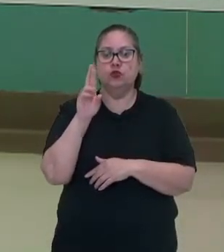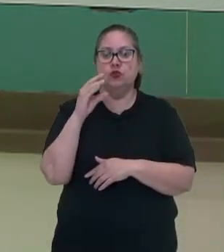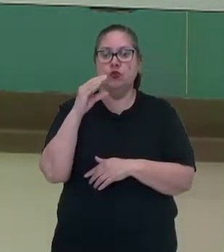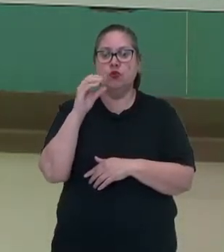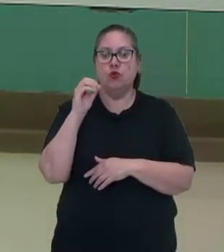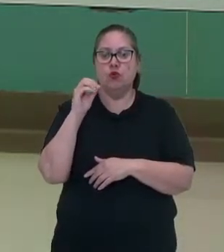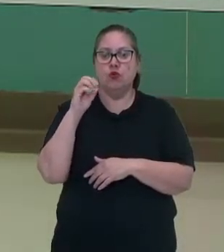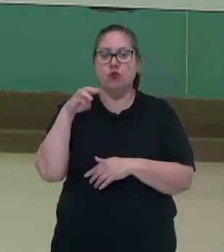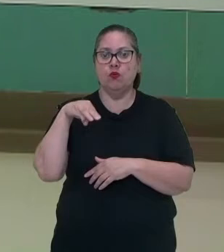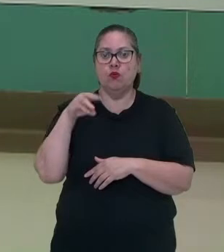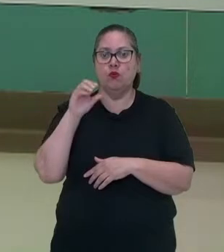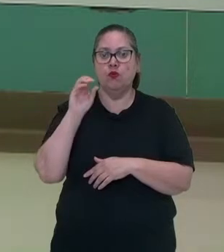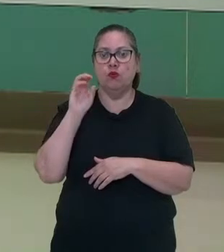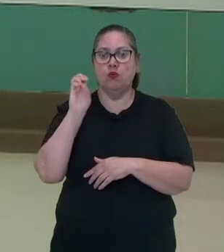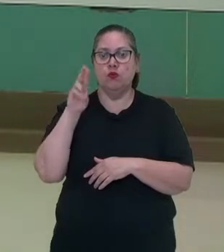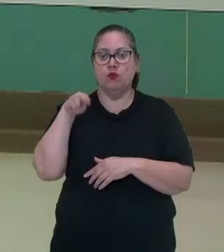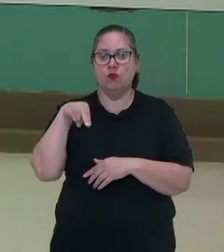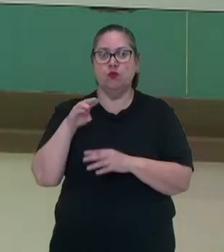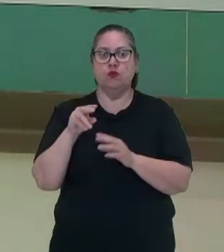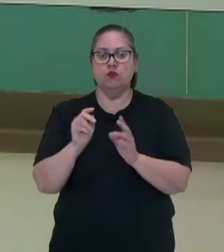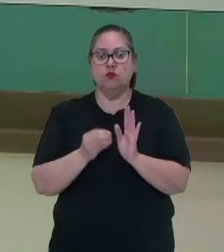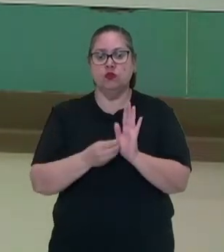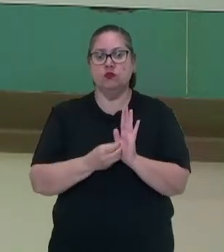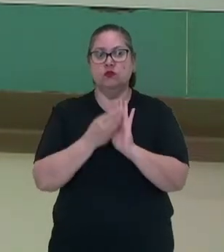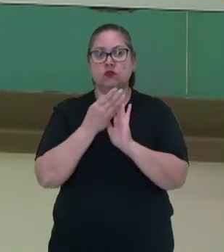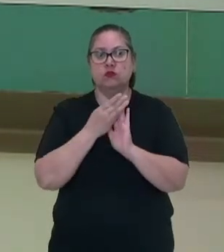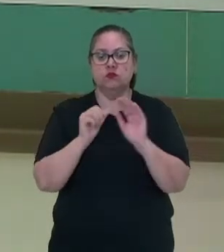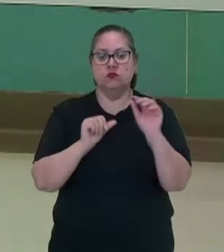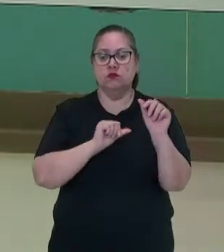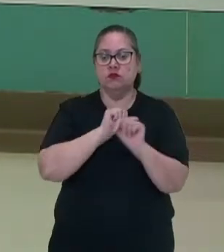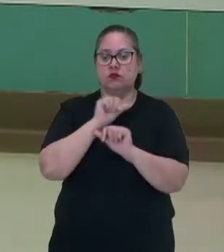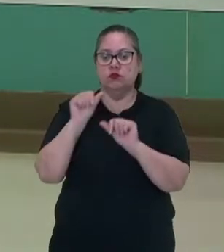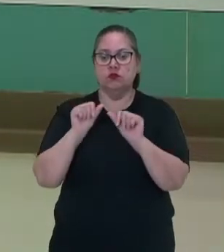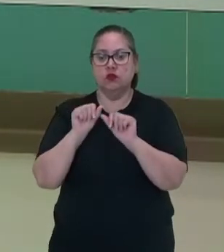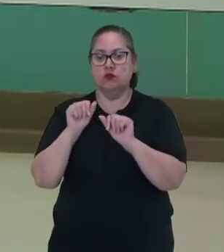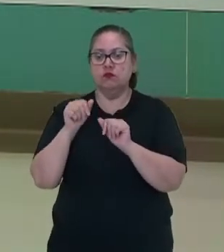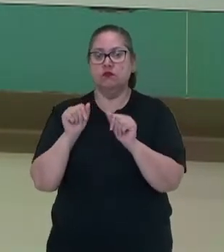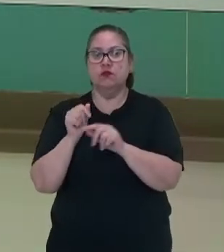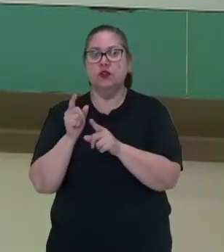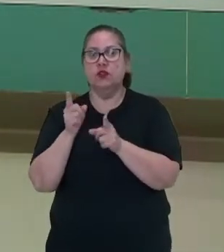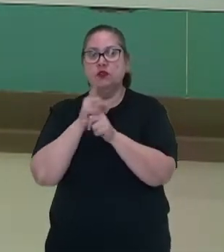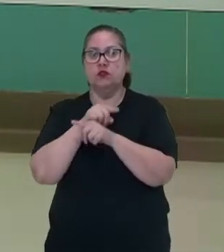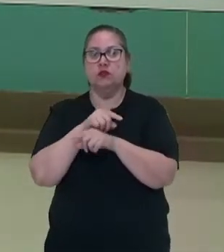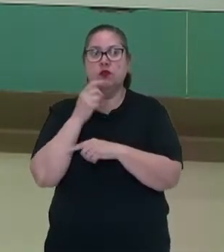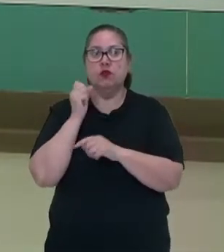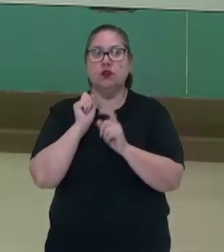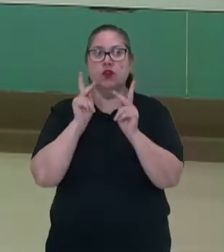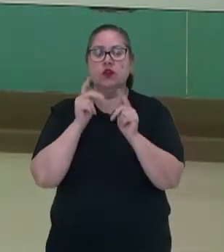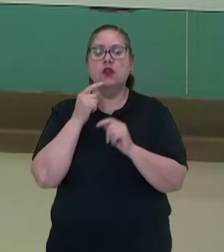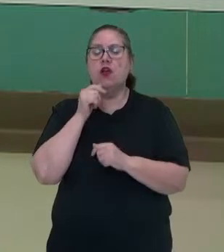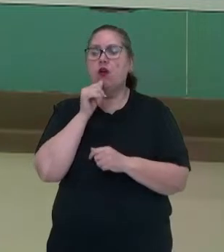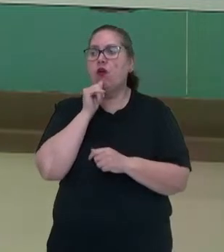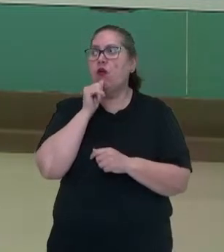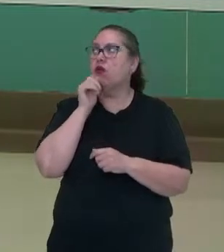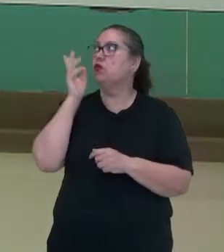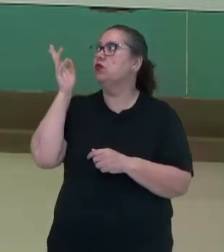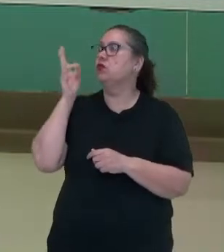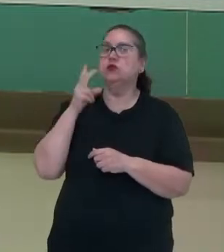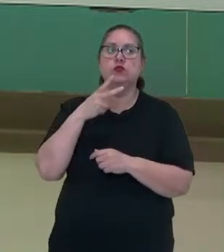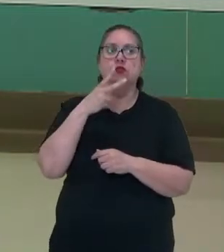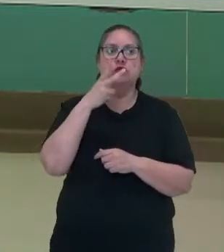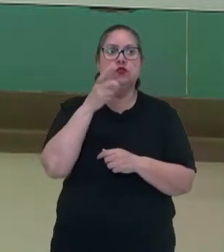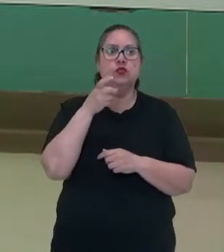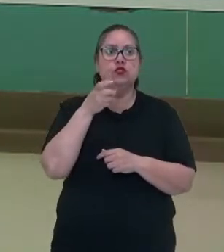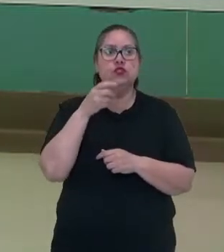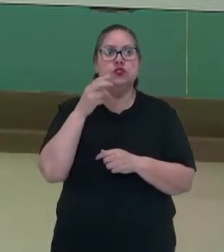evidência. Transformado uma operação em um produto, ok? Então, tem um exemplo aqui, ó, 2x ao cubo